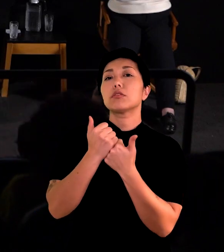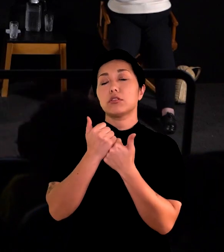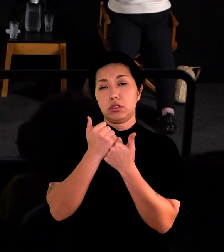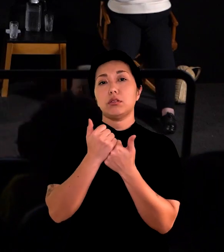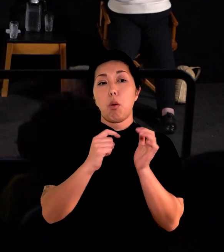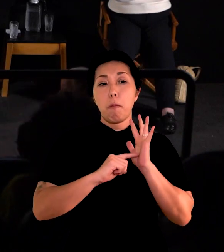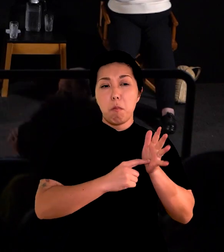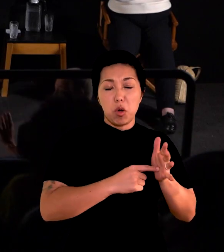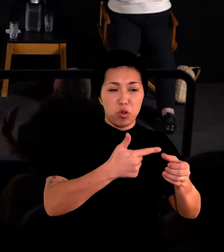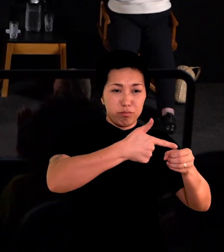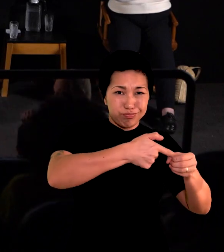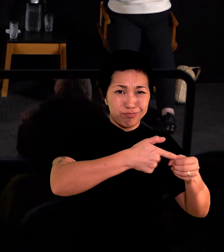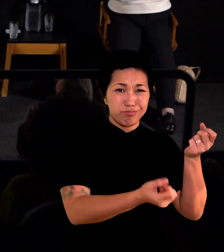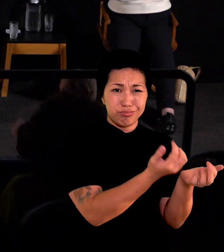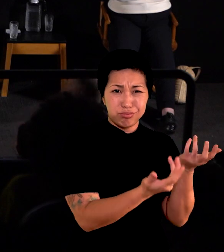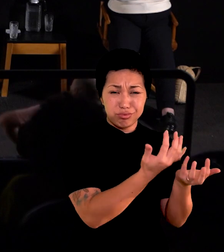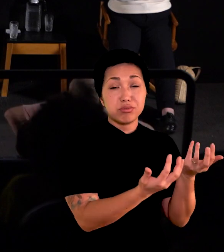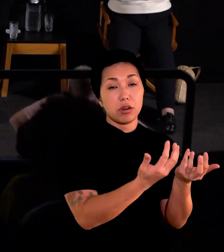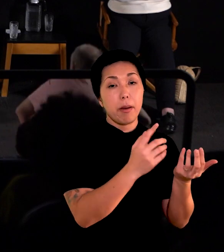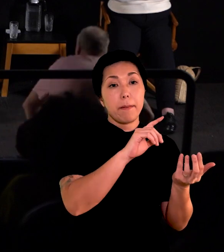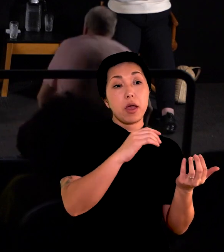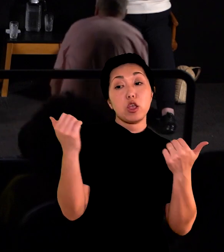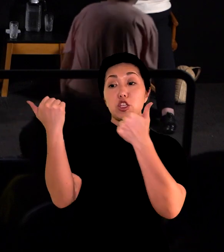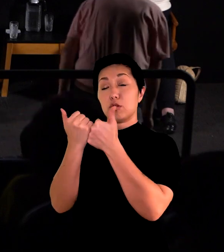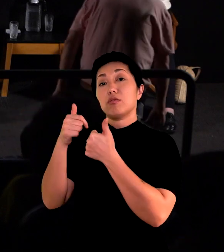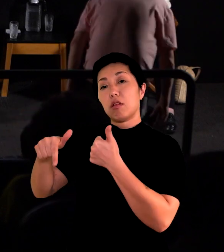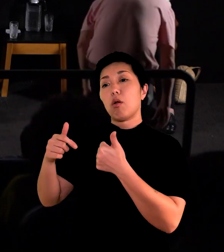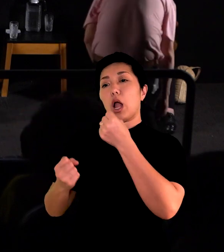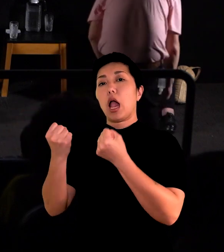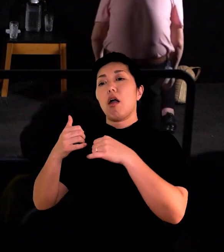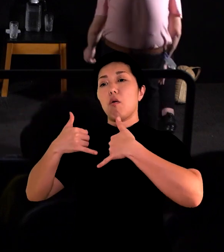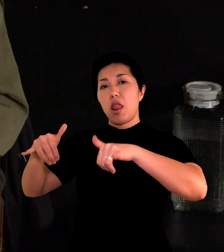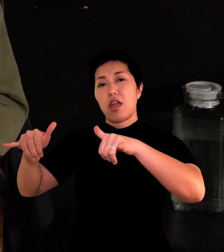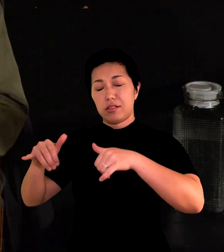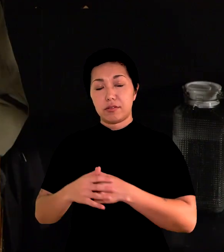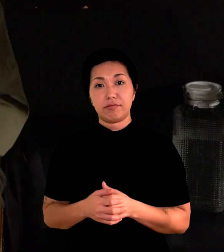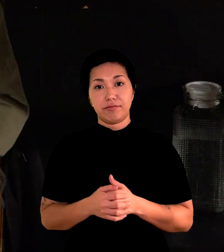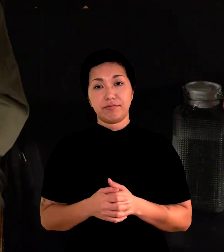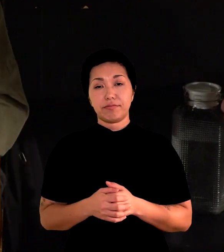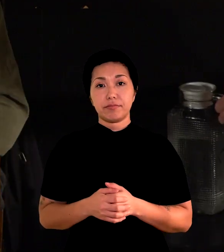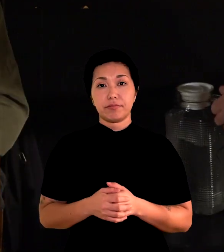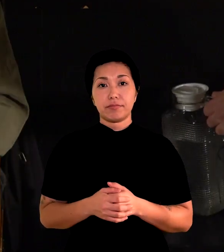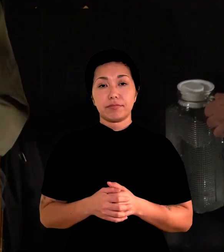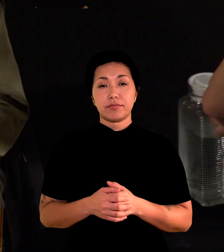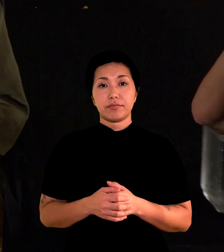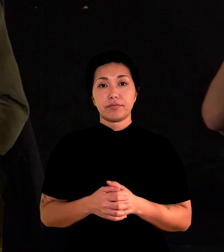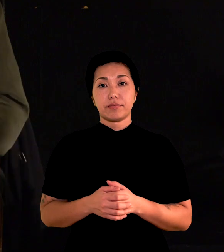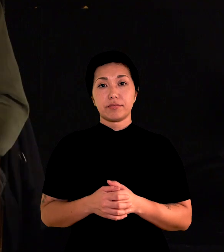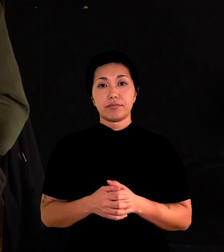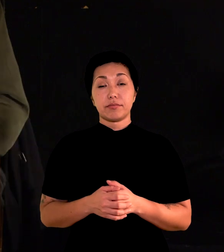substituição dos motores a combustão interna pelos carros